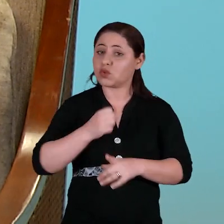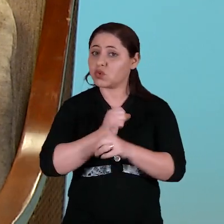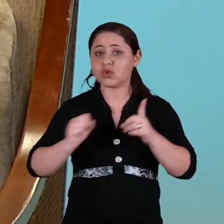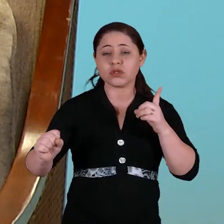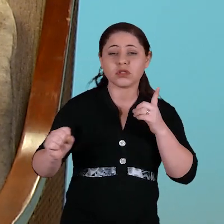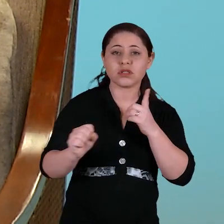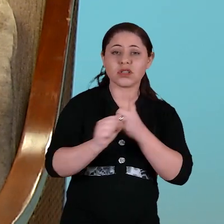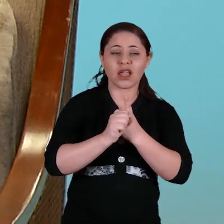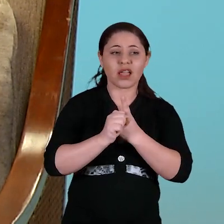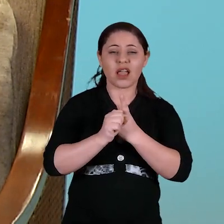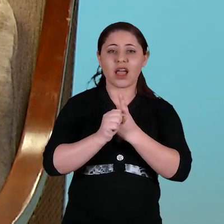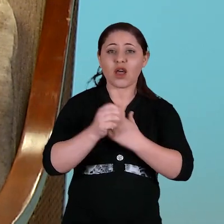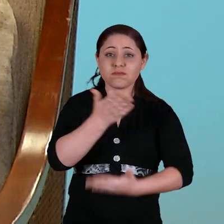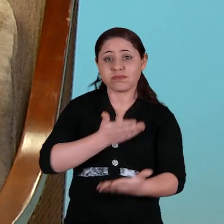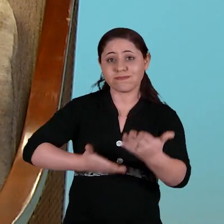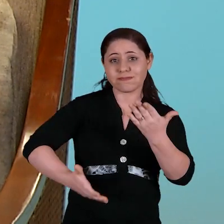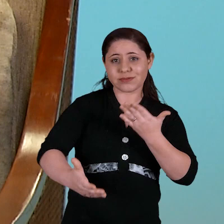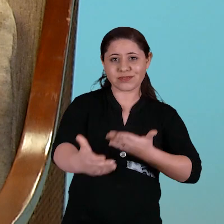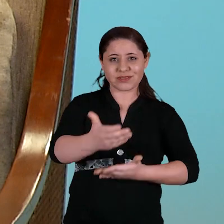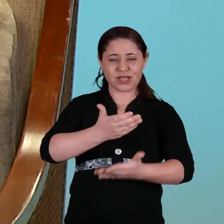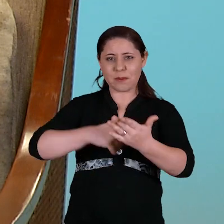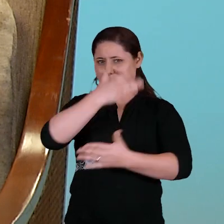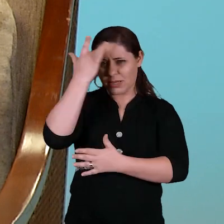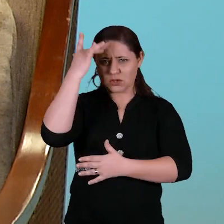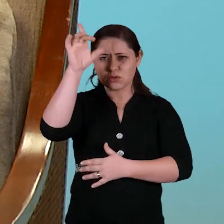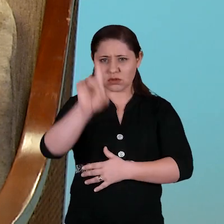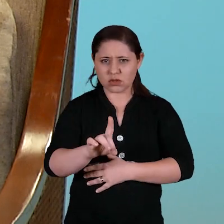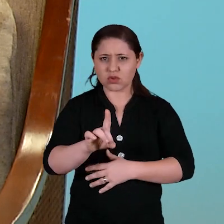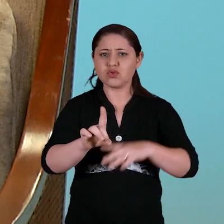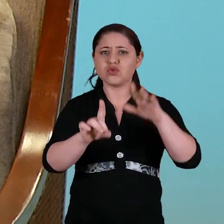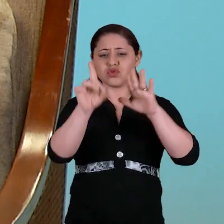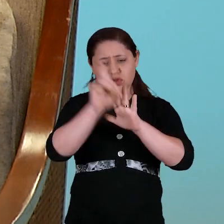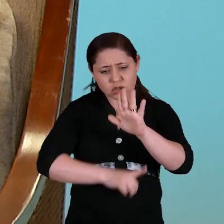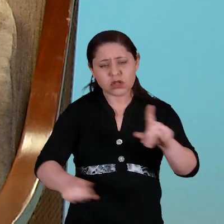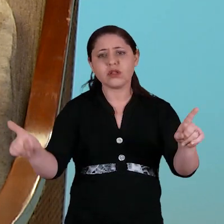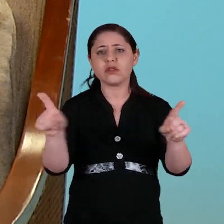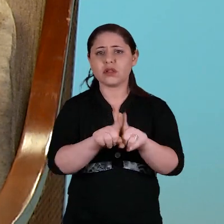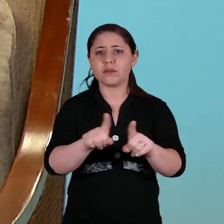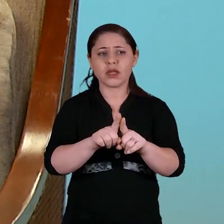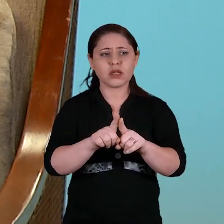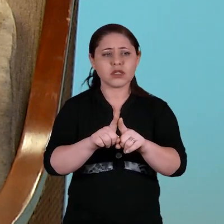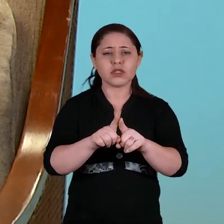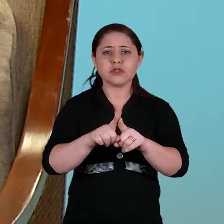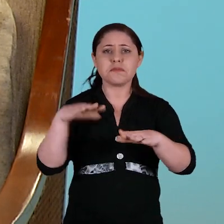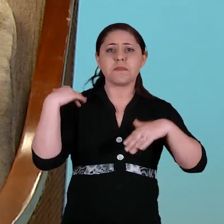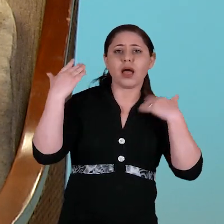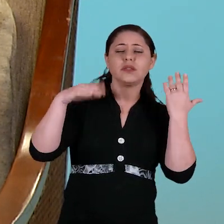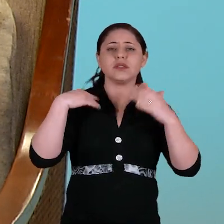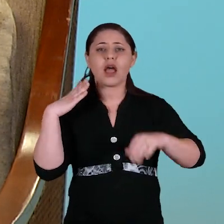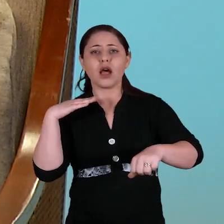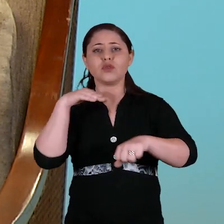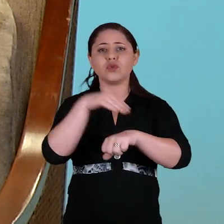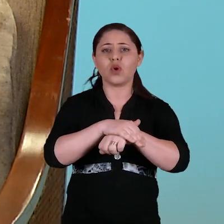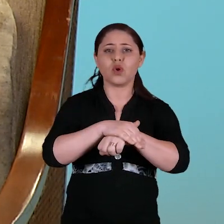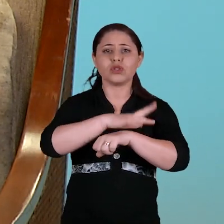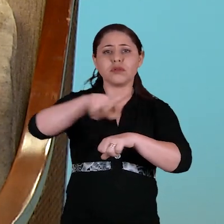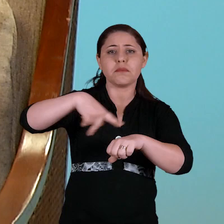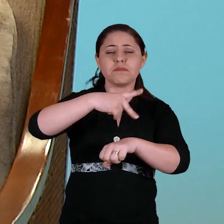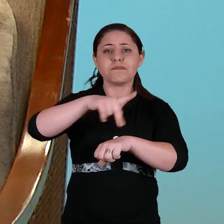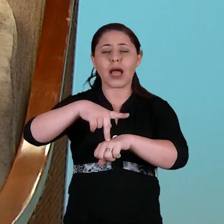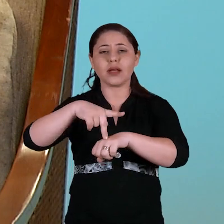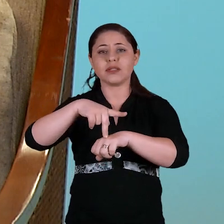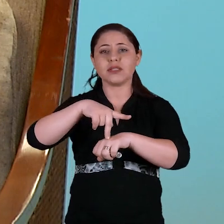aos relacionamentos, a uma pessoa com deficiência ter o direito de sair à noite com sua família, de ir num parque no